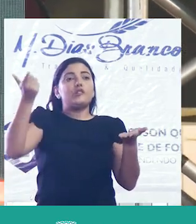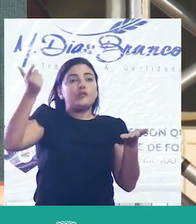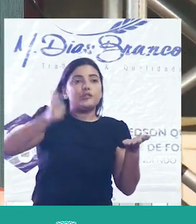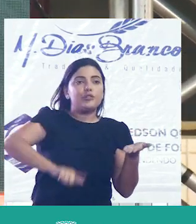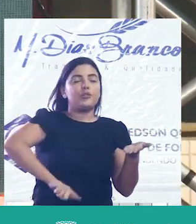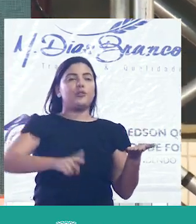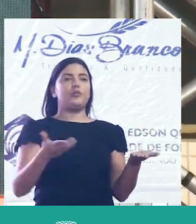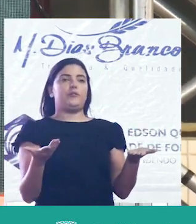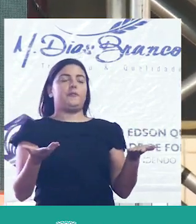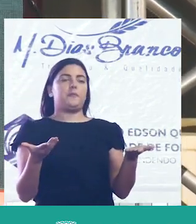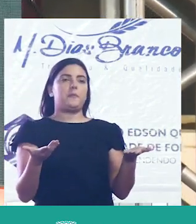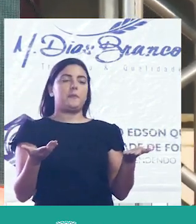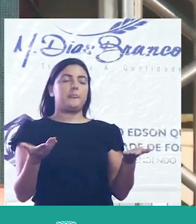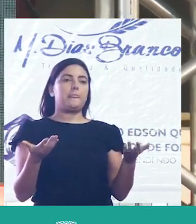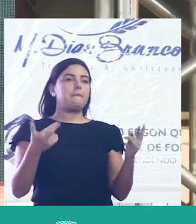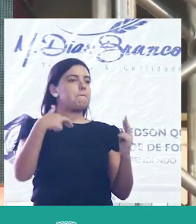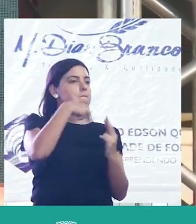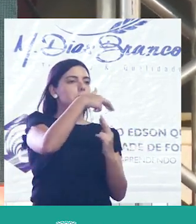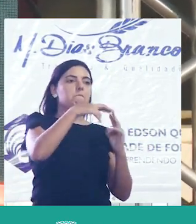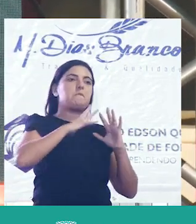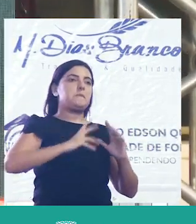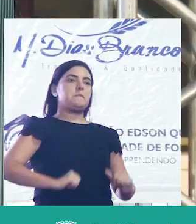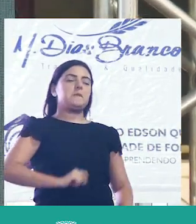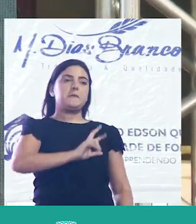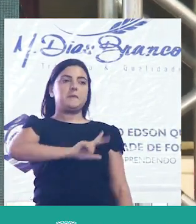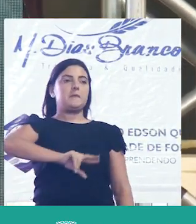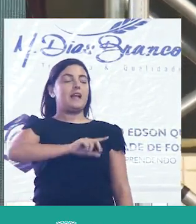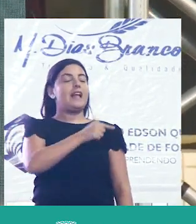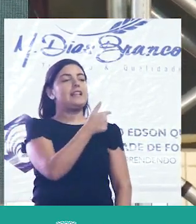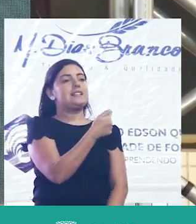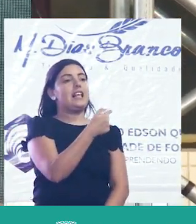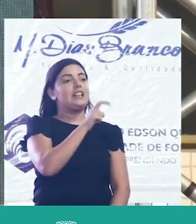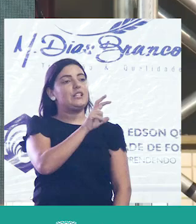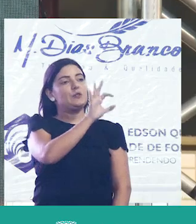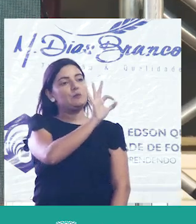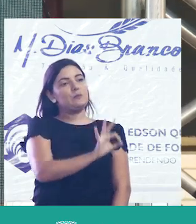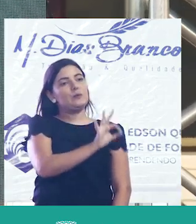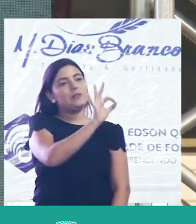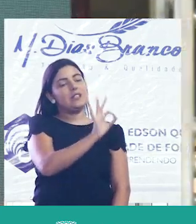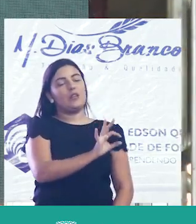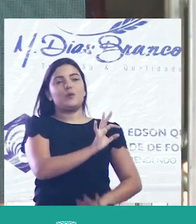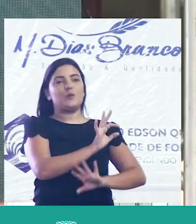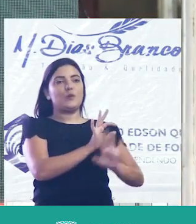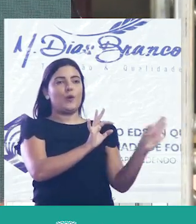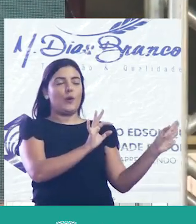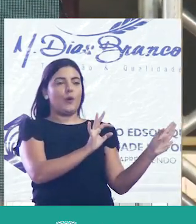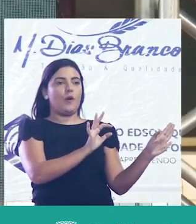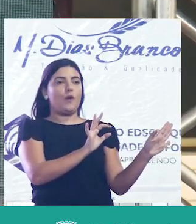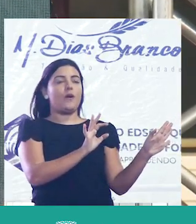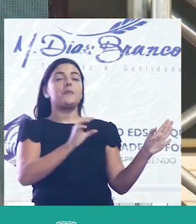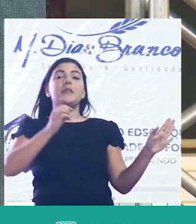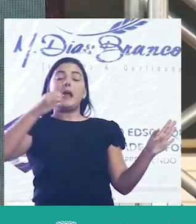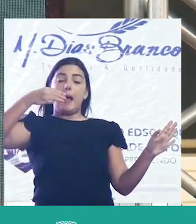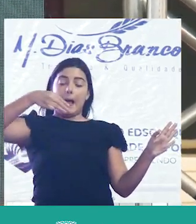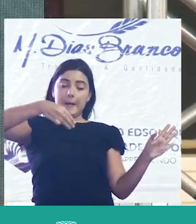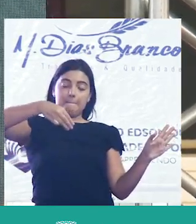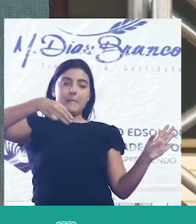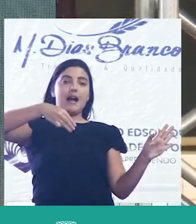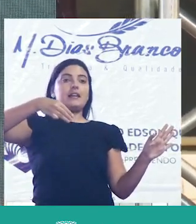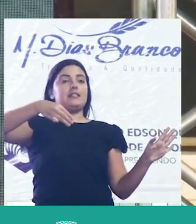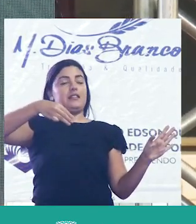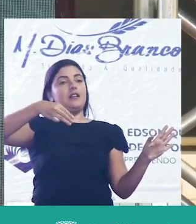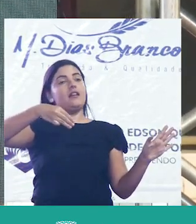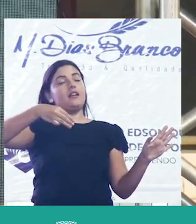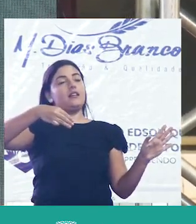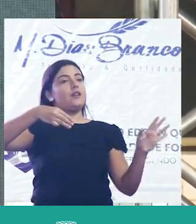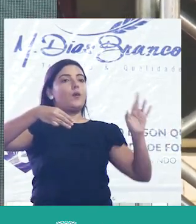novo, o reagente não é puro. Ele é 75% puro. Então, a massa do reagente que ele